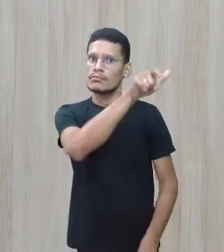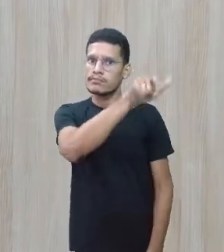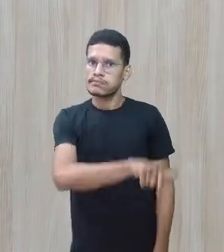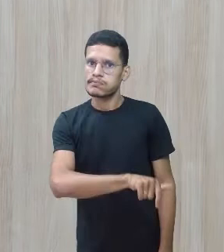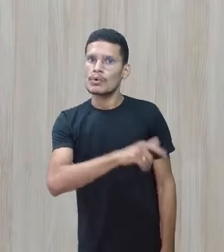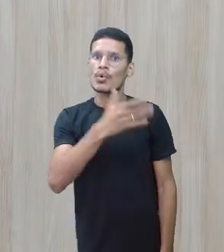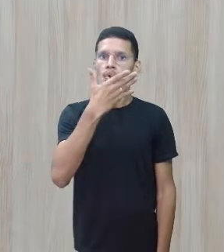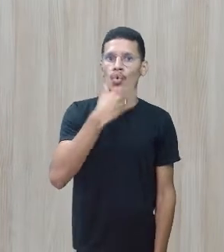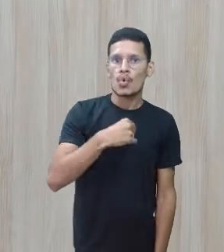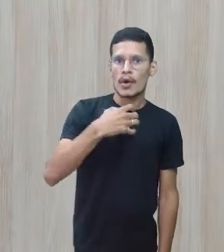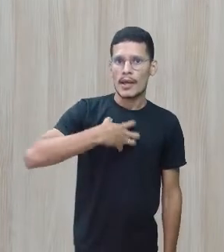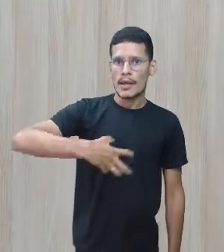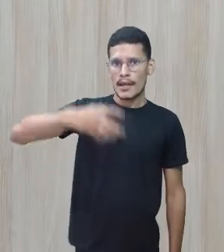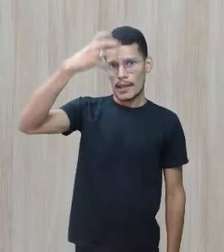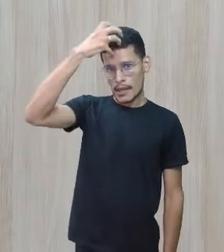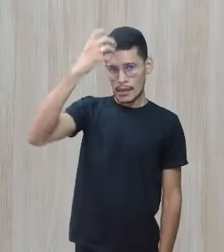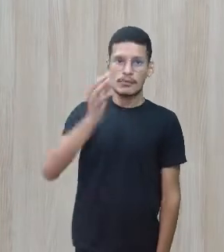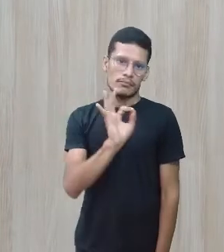de você pôr.